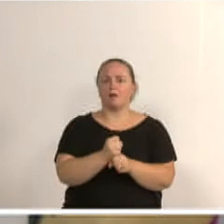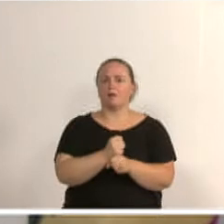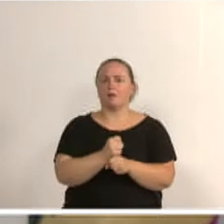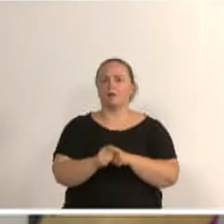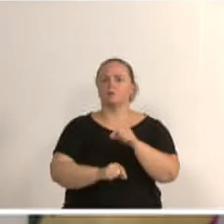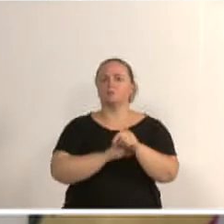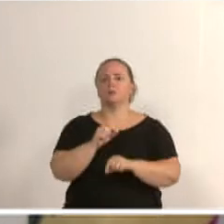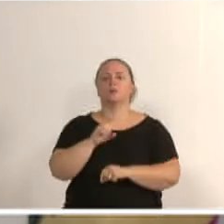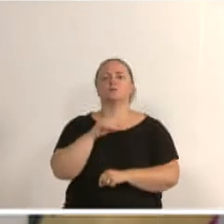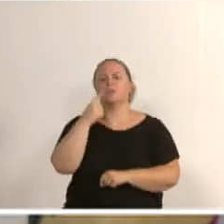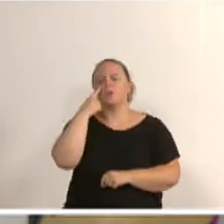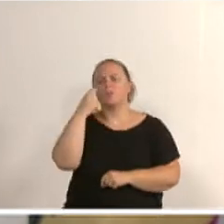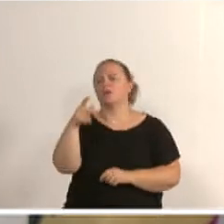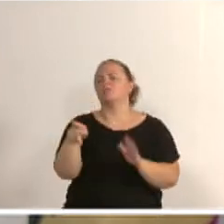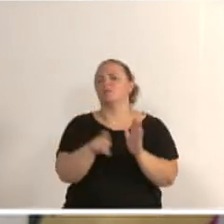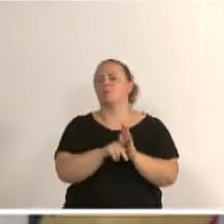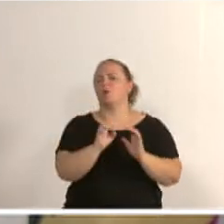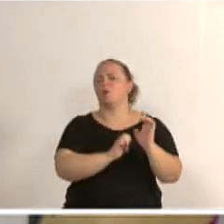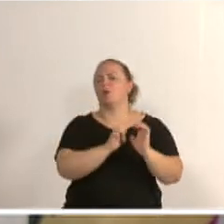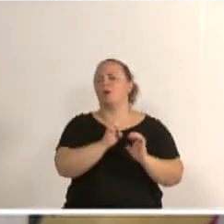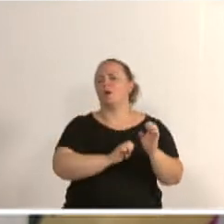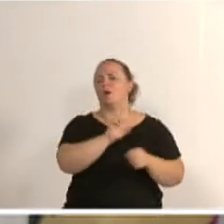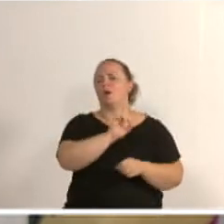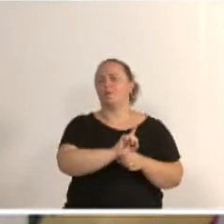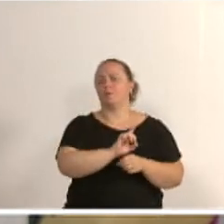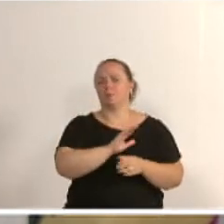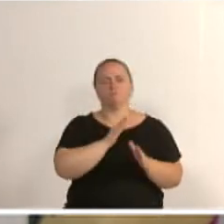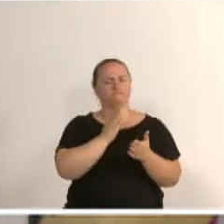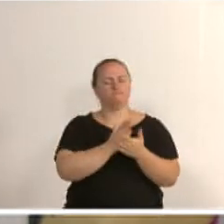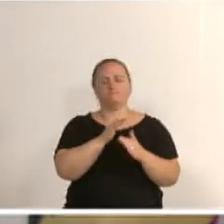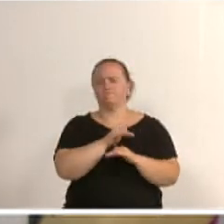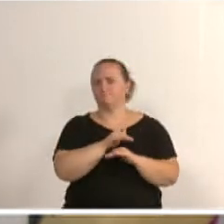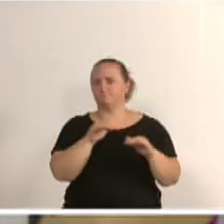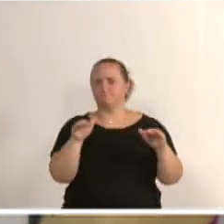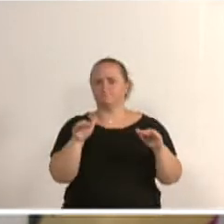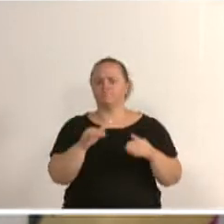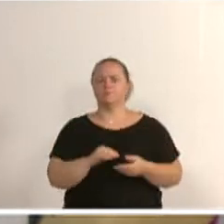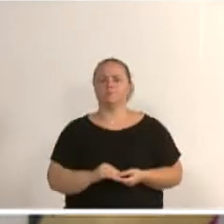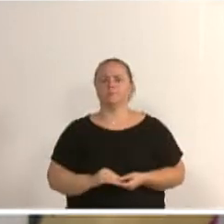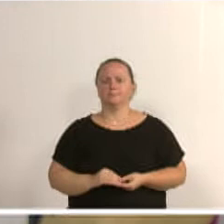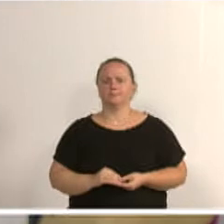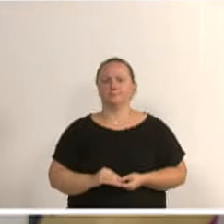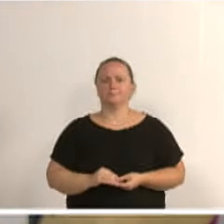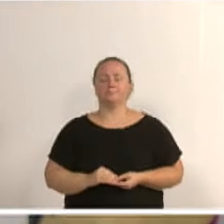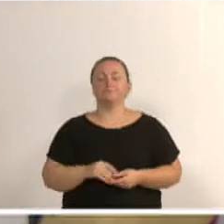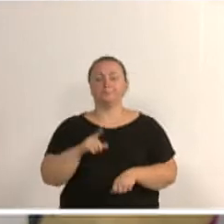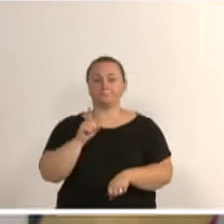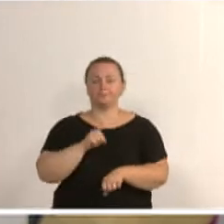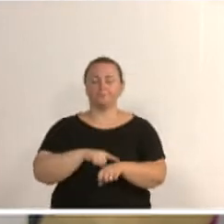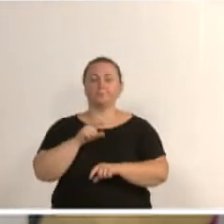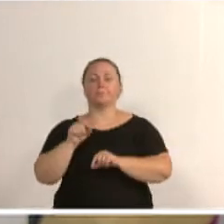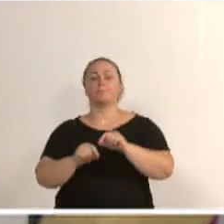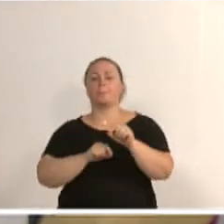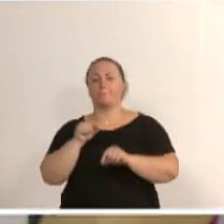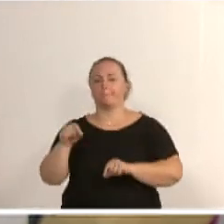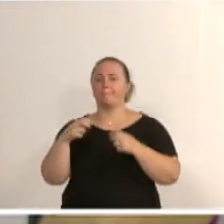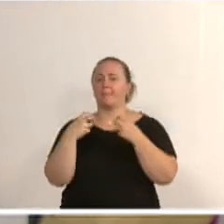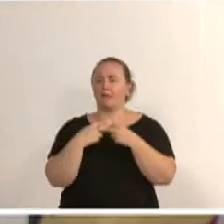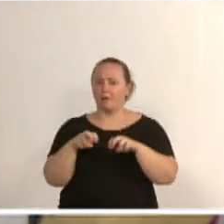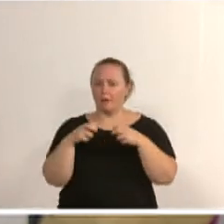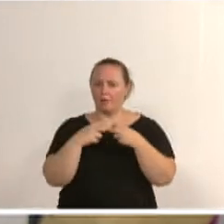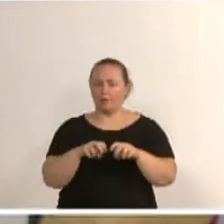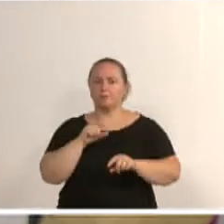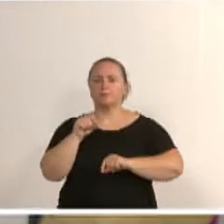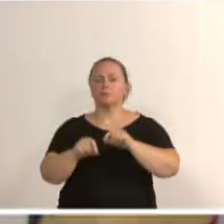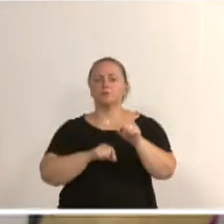servido aos interesses dos empresários. Chega! Está na hora do transporte coletivo de Blumenau voltar